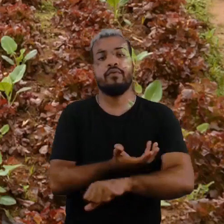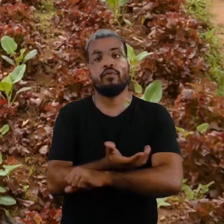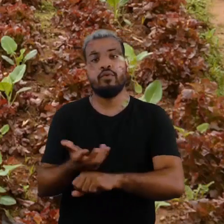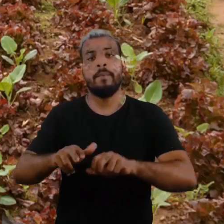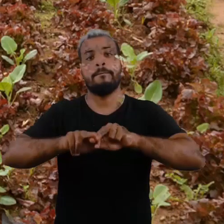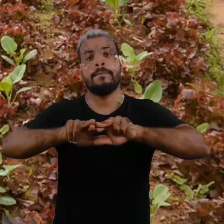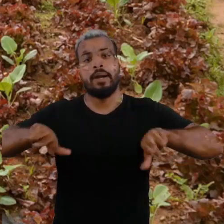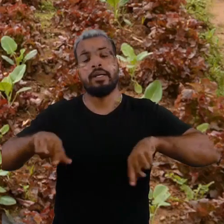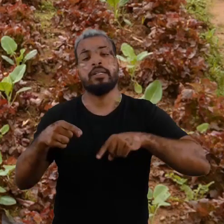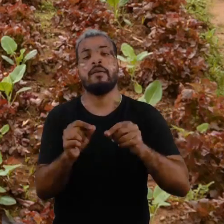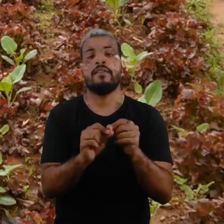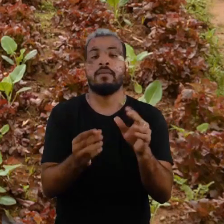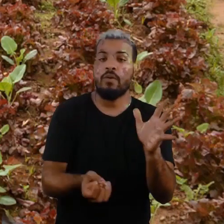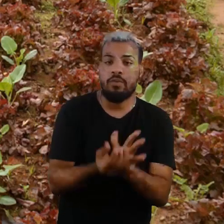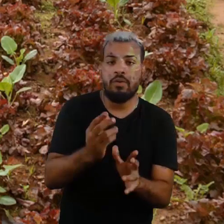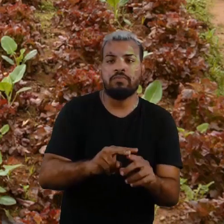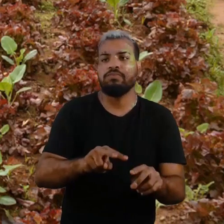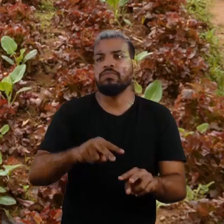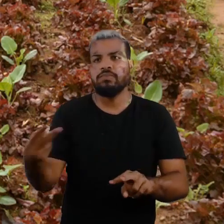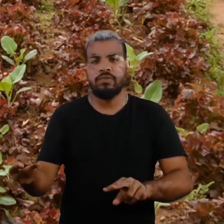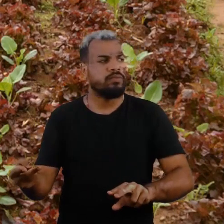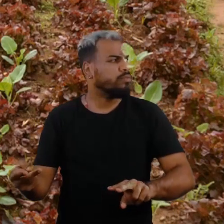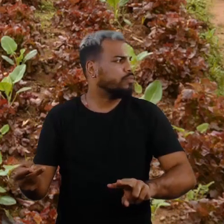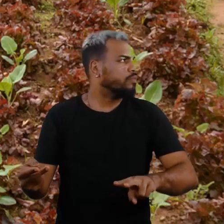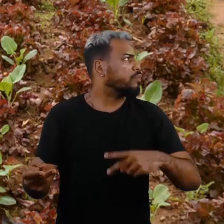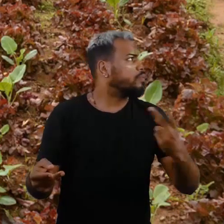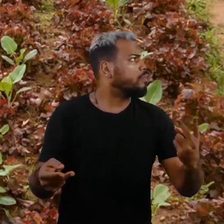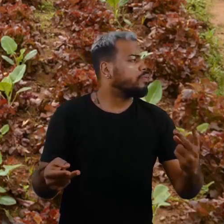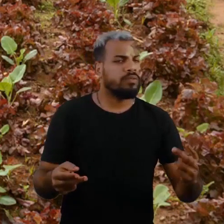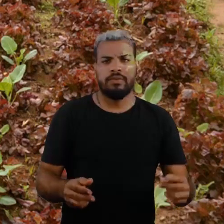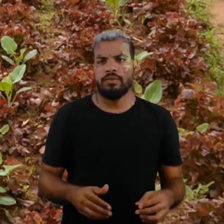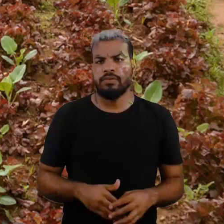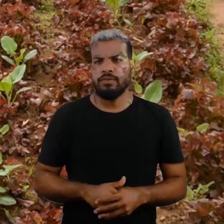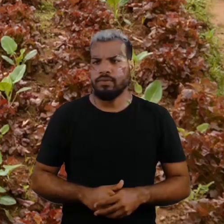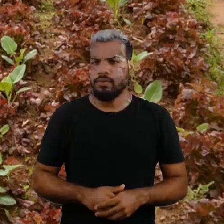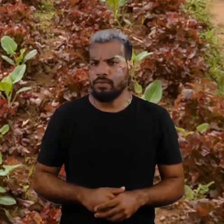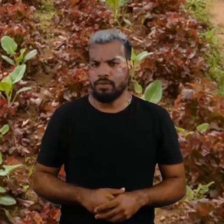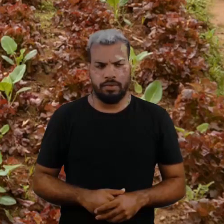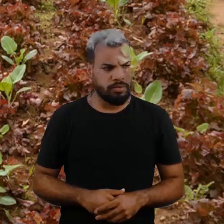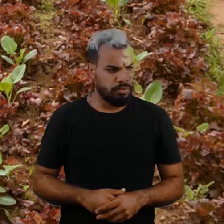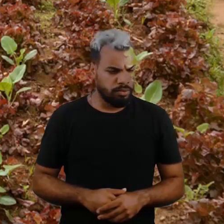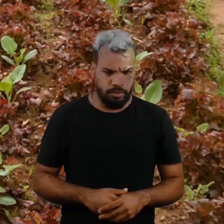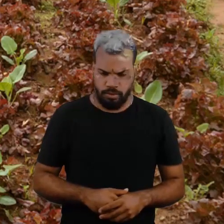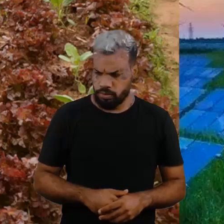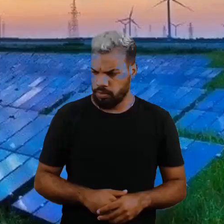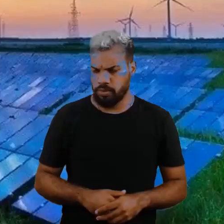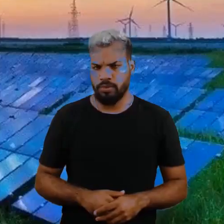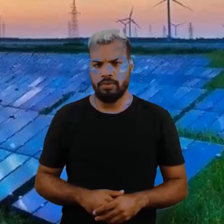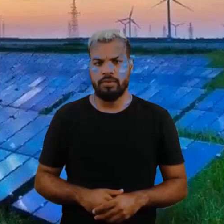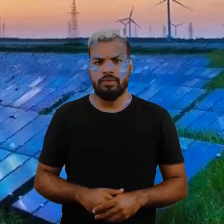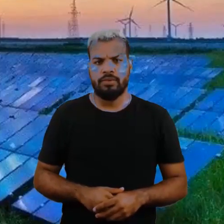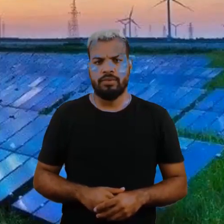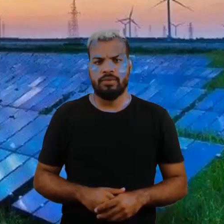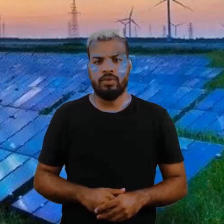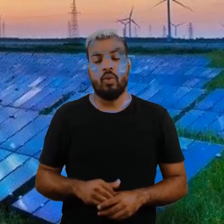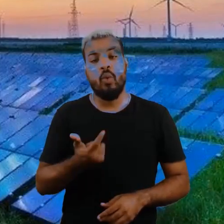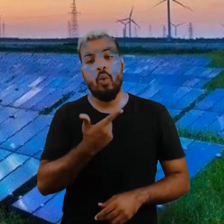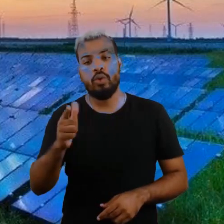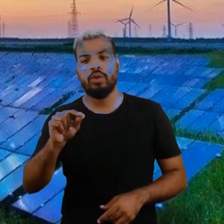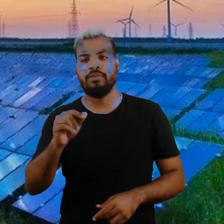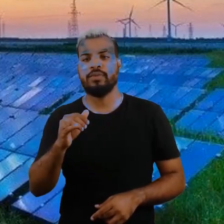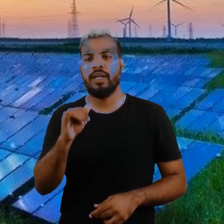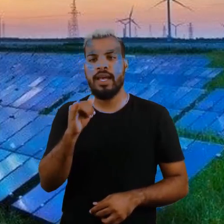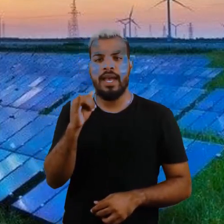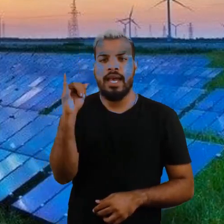plantas que vão consumir nutrientes diferentes e uma vai produzir nutriente para outra e vai se sustentar, certo? O outro princípio é a questão